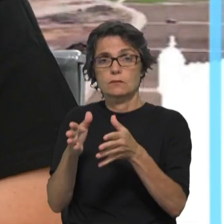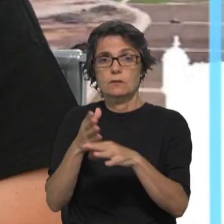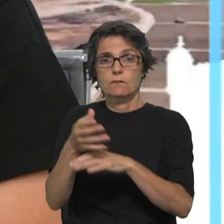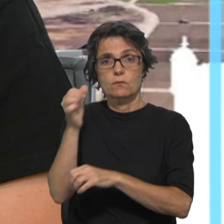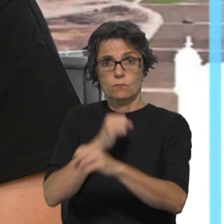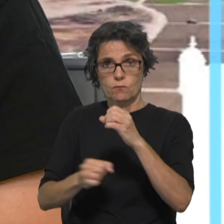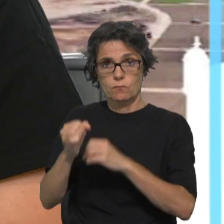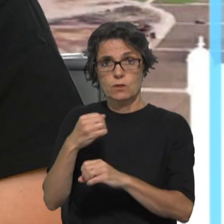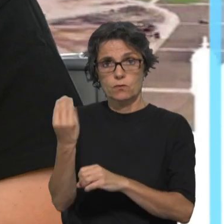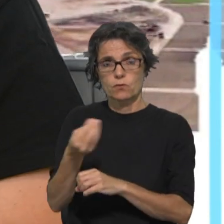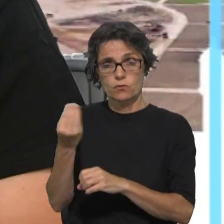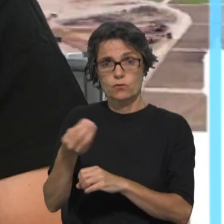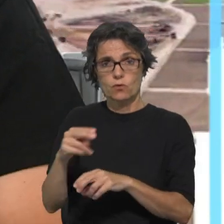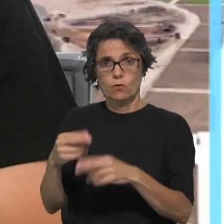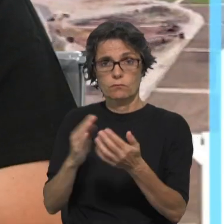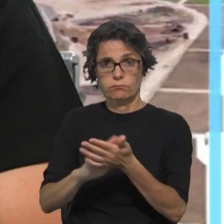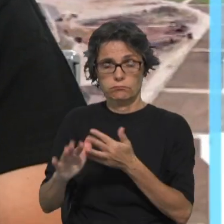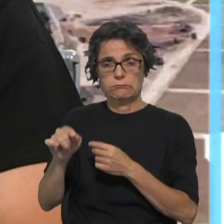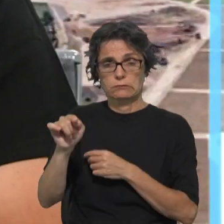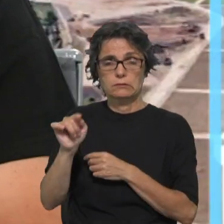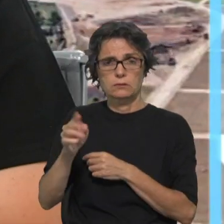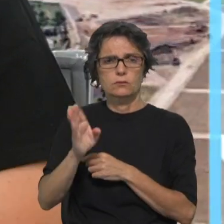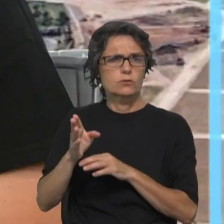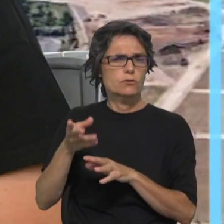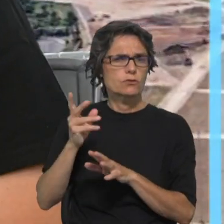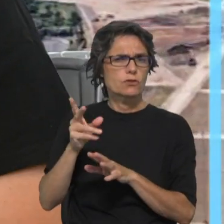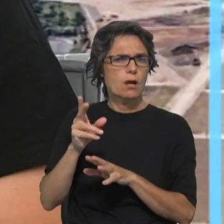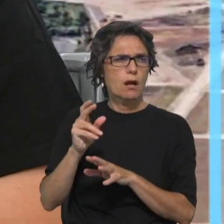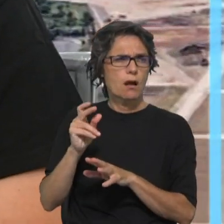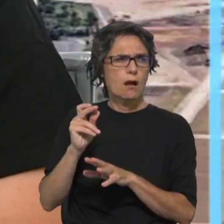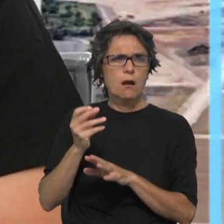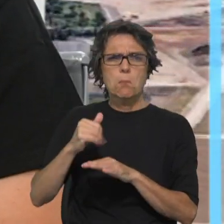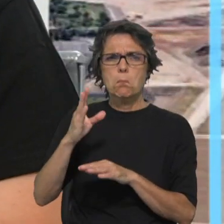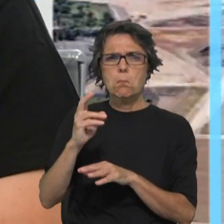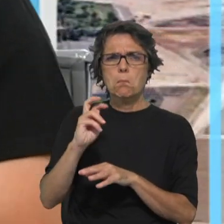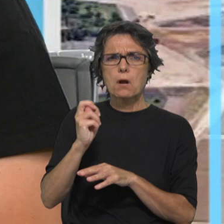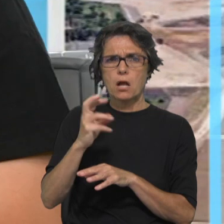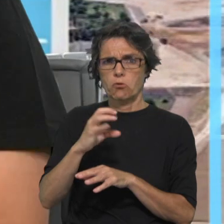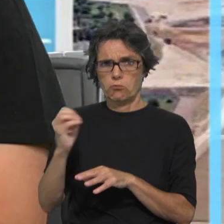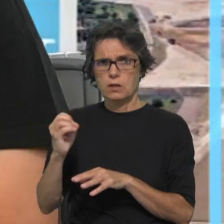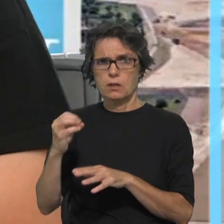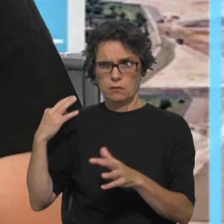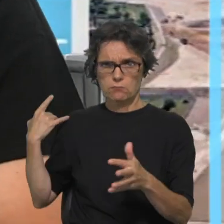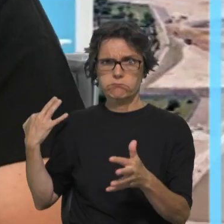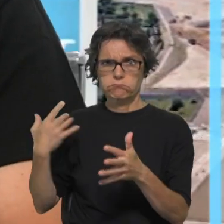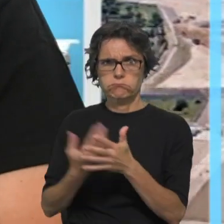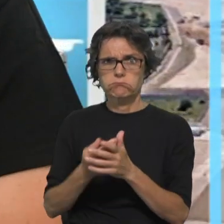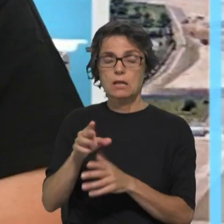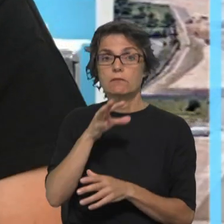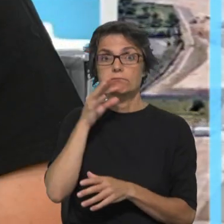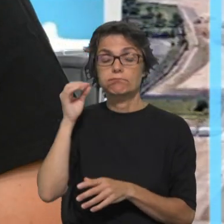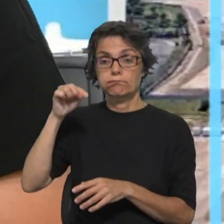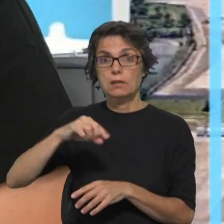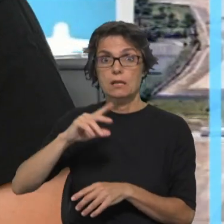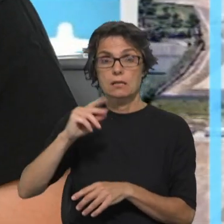movimento dos Jovens Sem Fronteiras. Então já há muitos anos, há mais de 30 anos que, aliás, o movimento faz 40 anos este